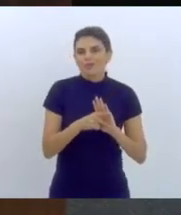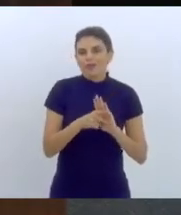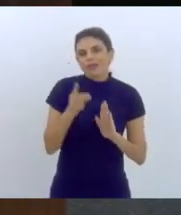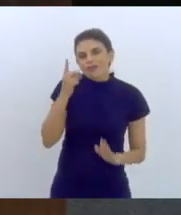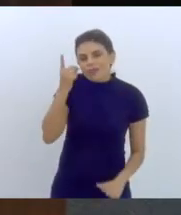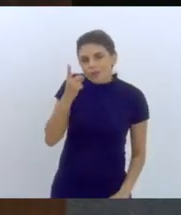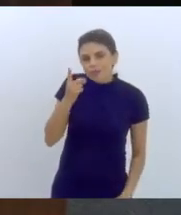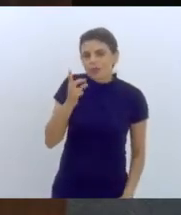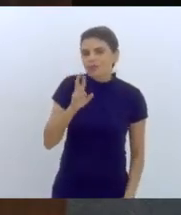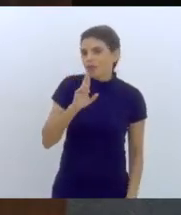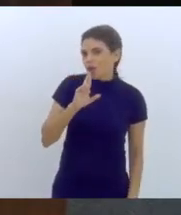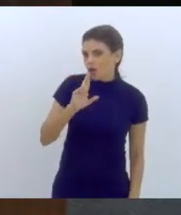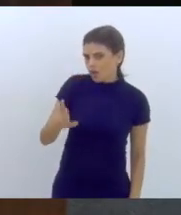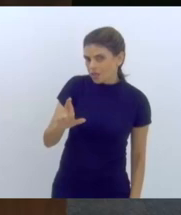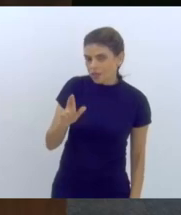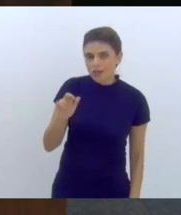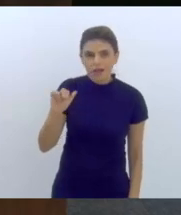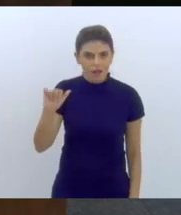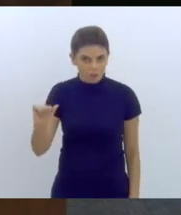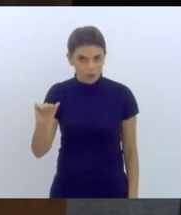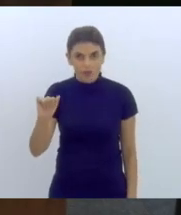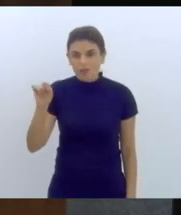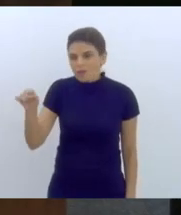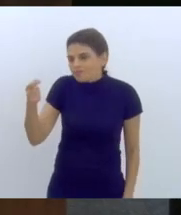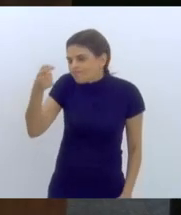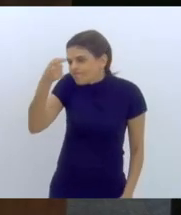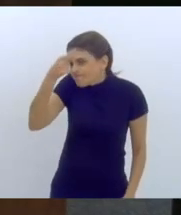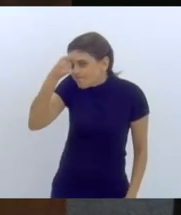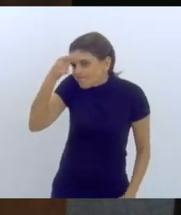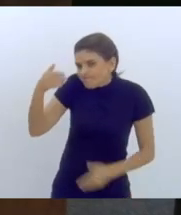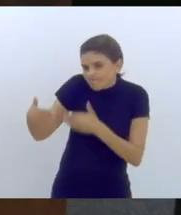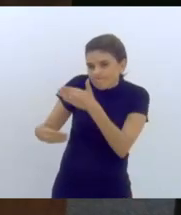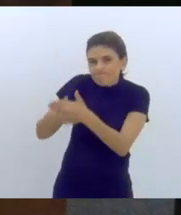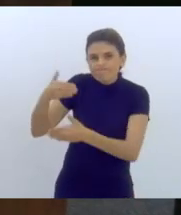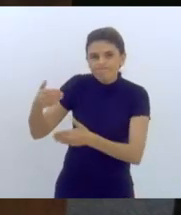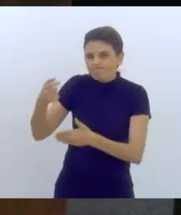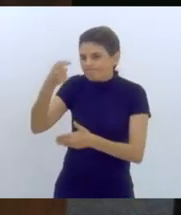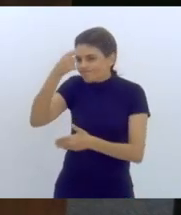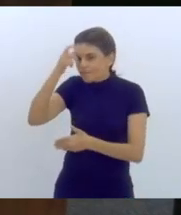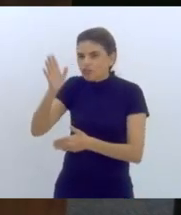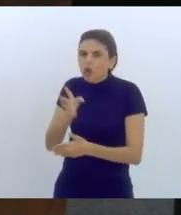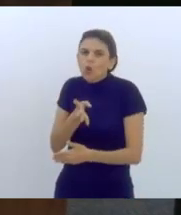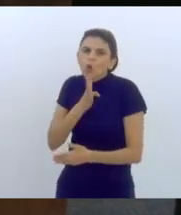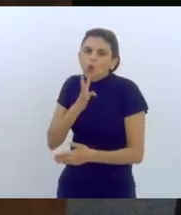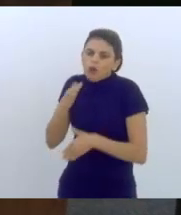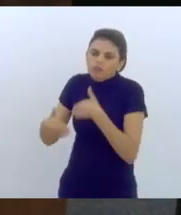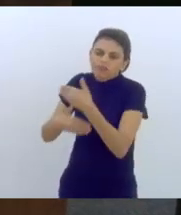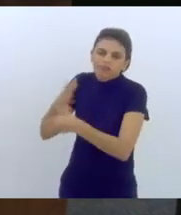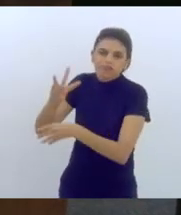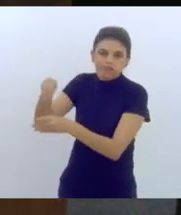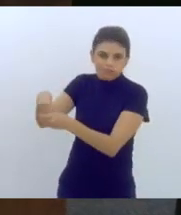do vosso espírito de magistrado na CCJ,